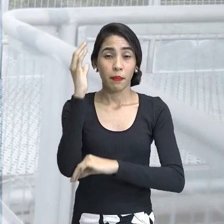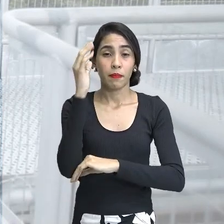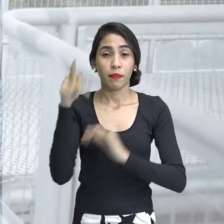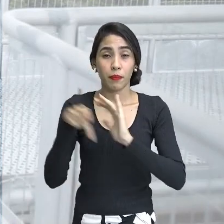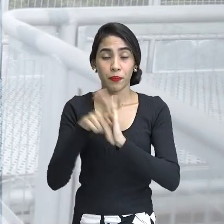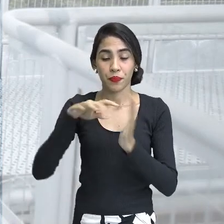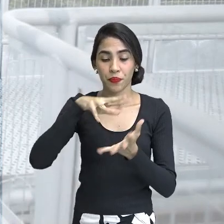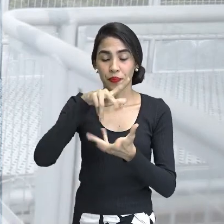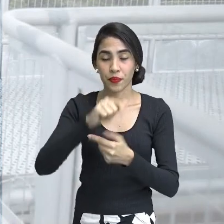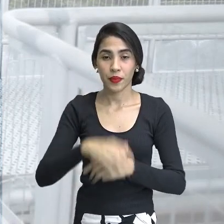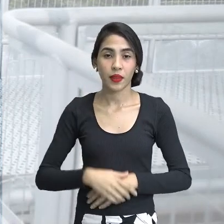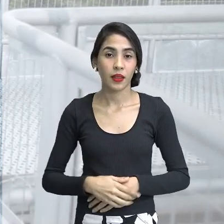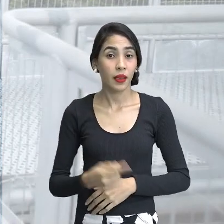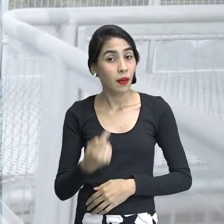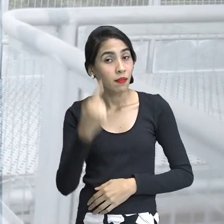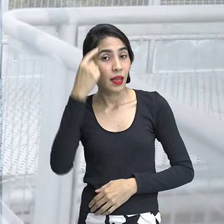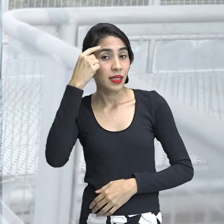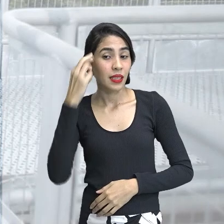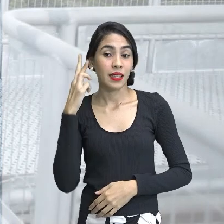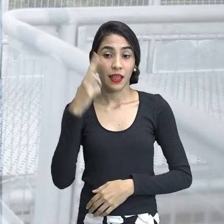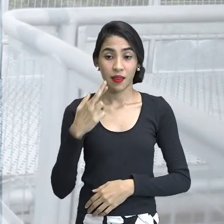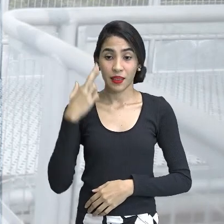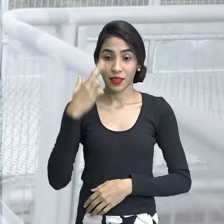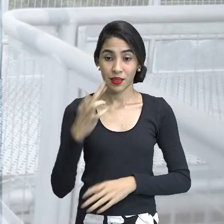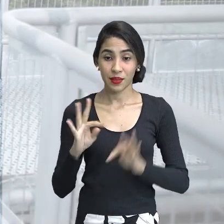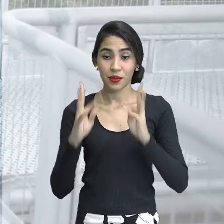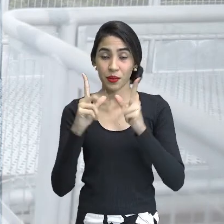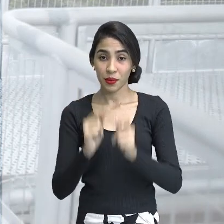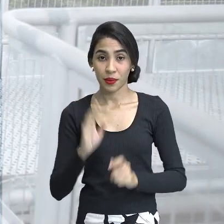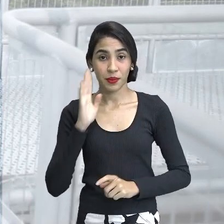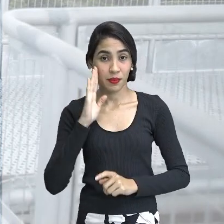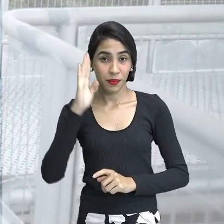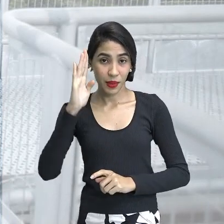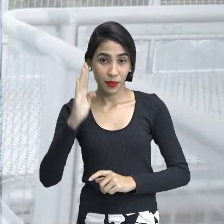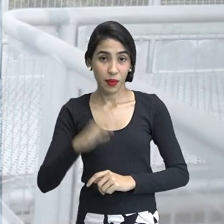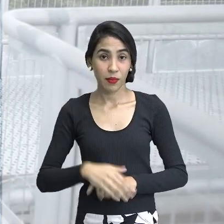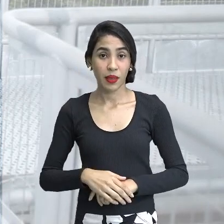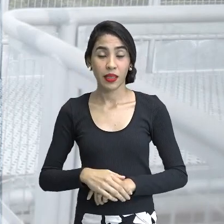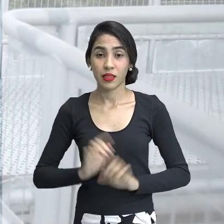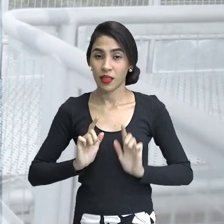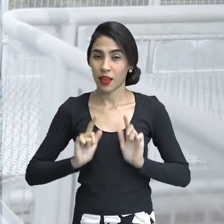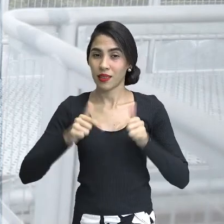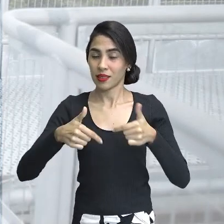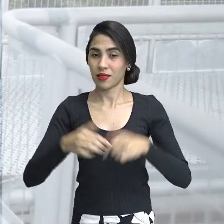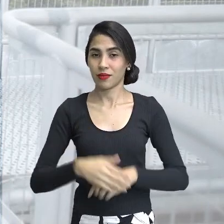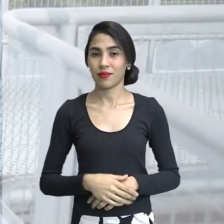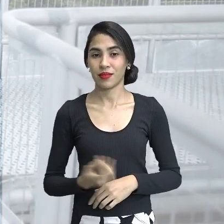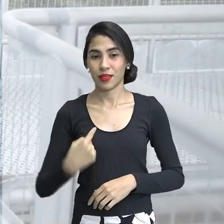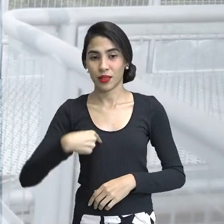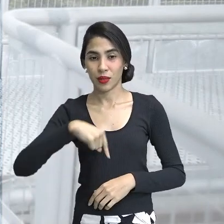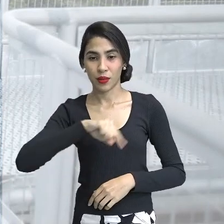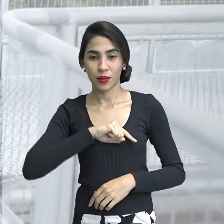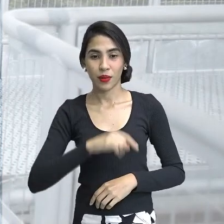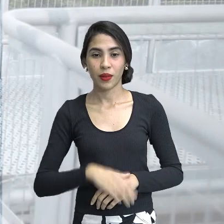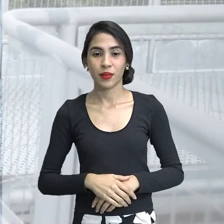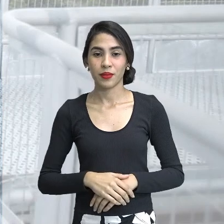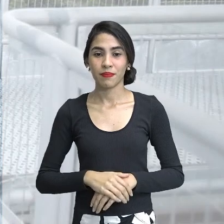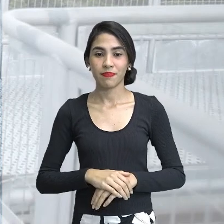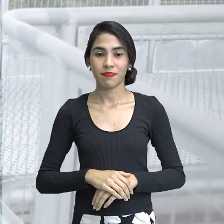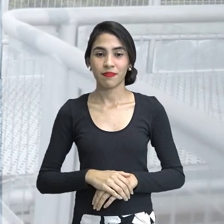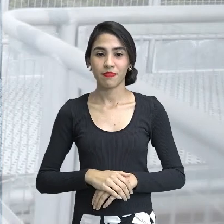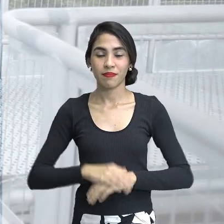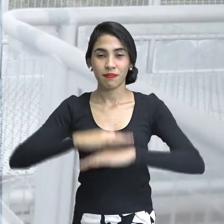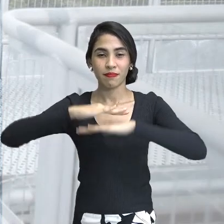né? Pensando e refletindo sobre tudo isso e principalmente agindo, nós vamos manter, professora, o